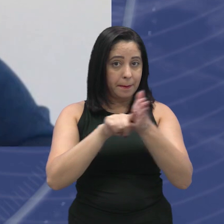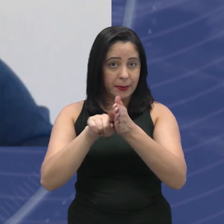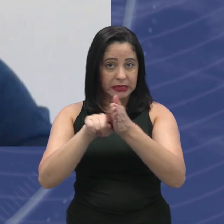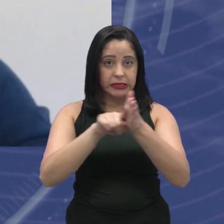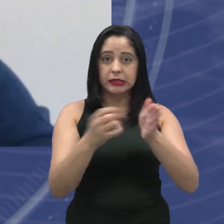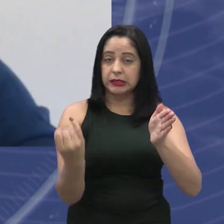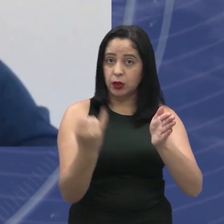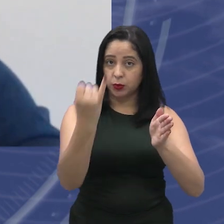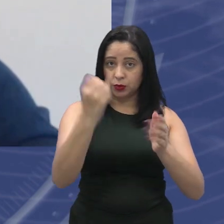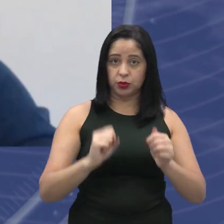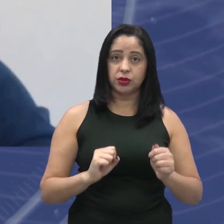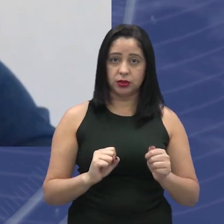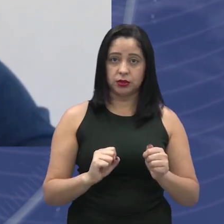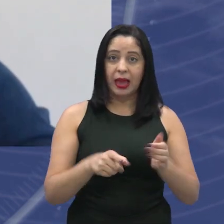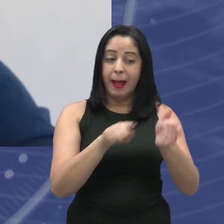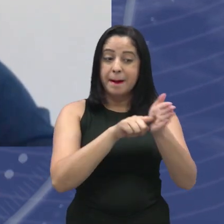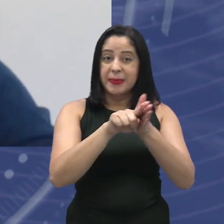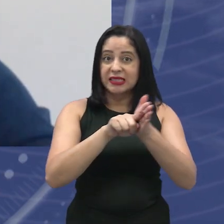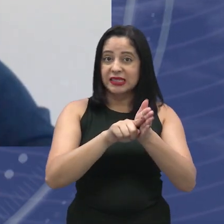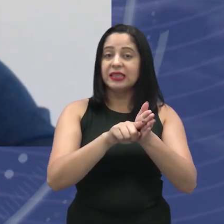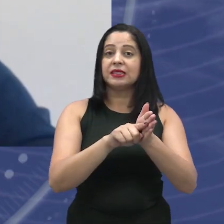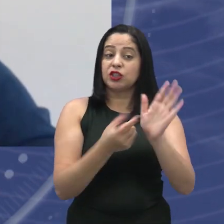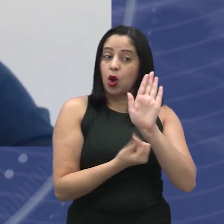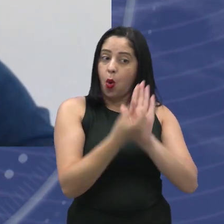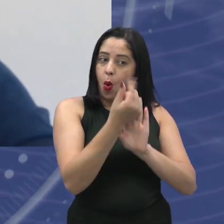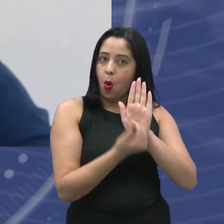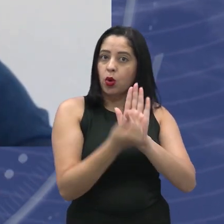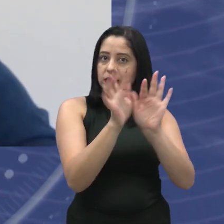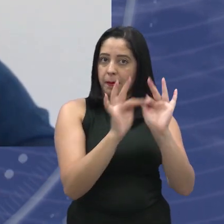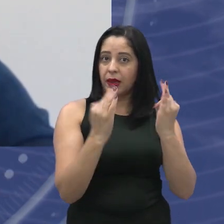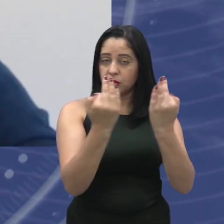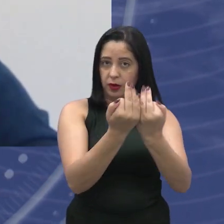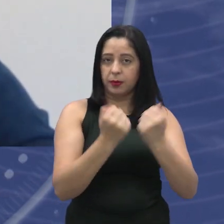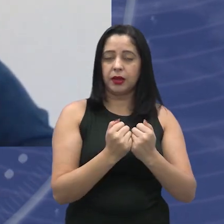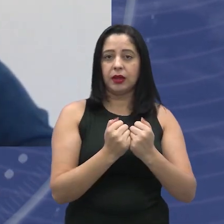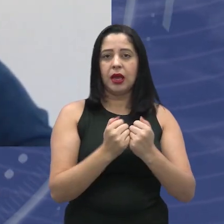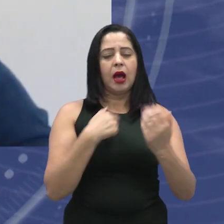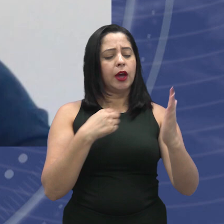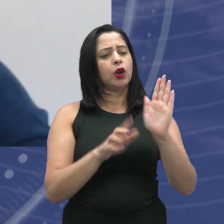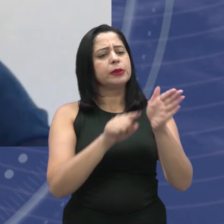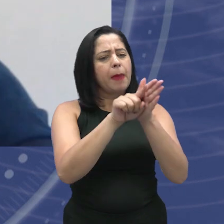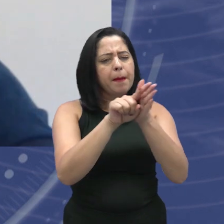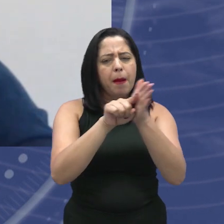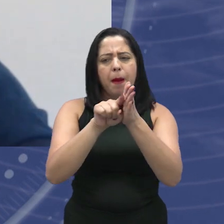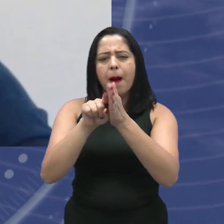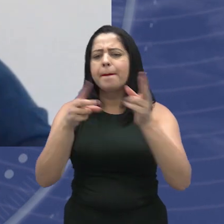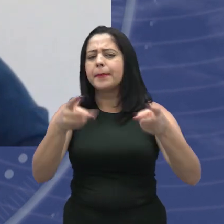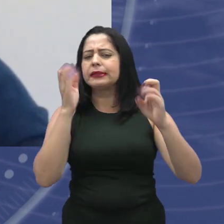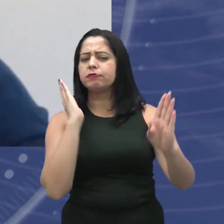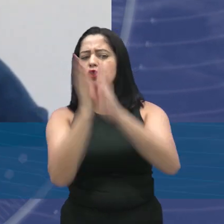muito importante que se chama Pesquisa de Orçamentos Familiares. Tá? É uma pesquisa que possibilita a gente traçar um perfil das condições de vida da